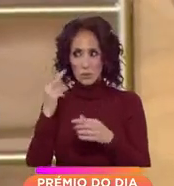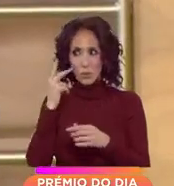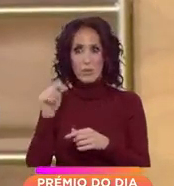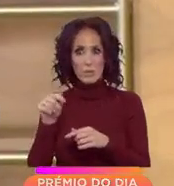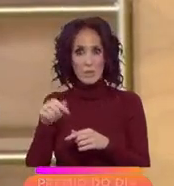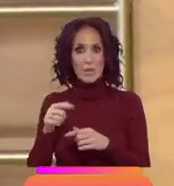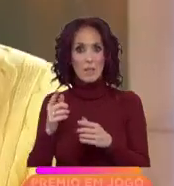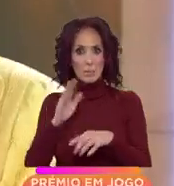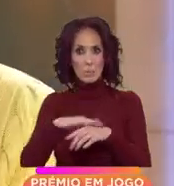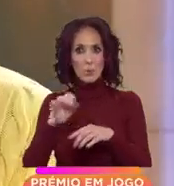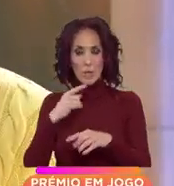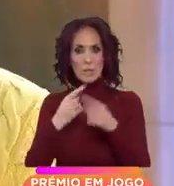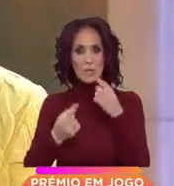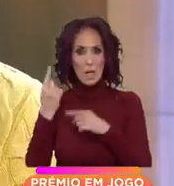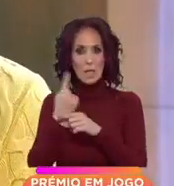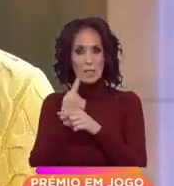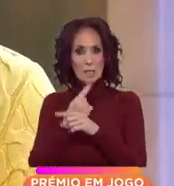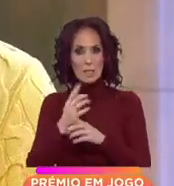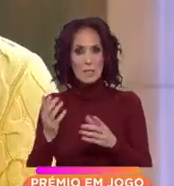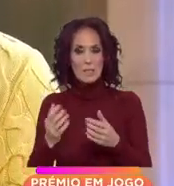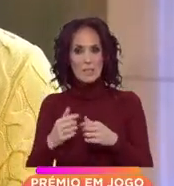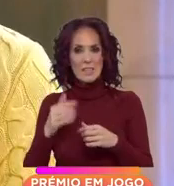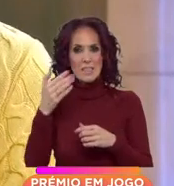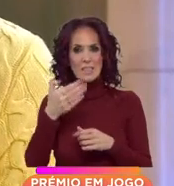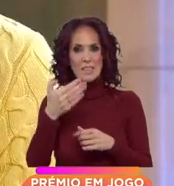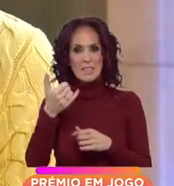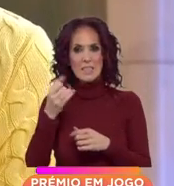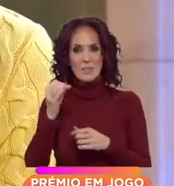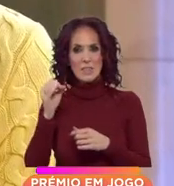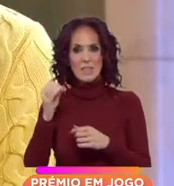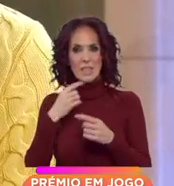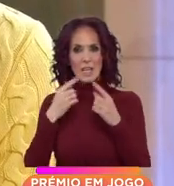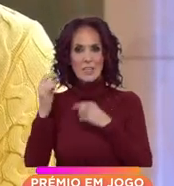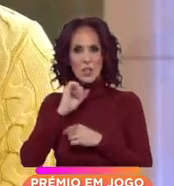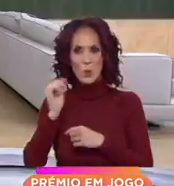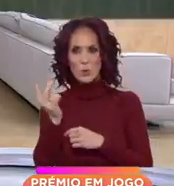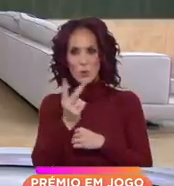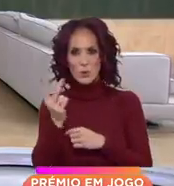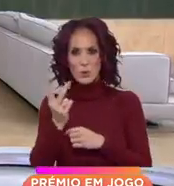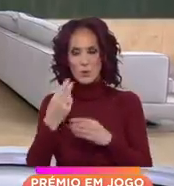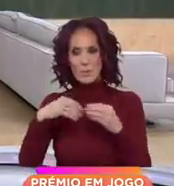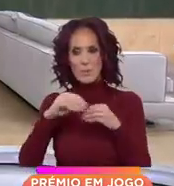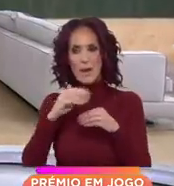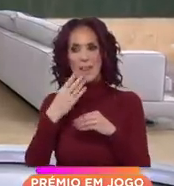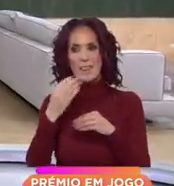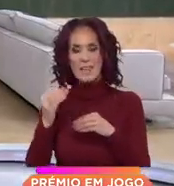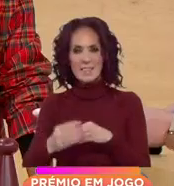mas não. E de repente, creio que eram mais de 720 queixas que tinham feito contra vocês. Tens contra mais um 10, 30.